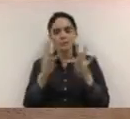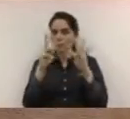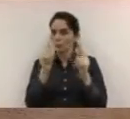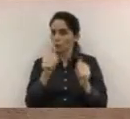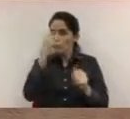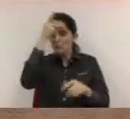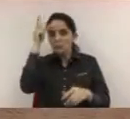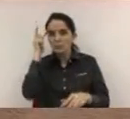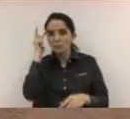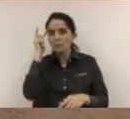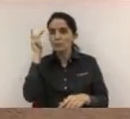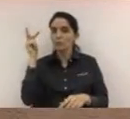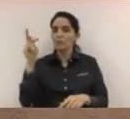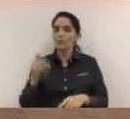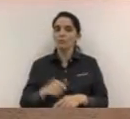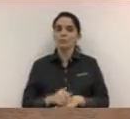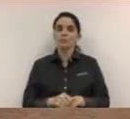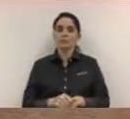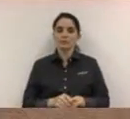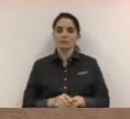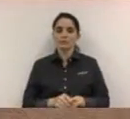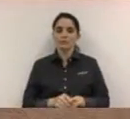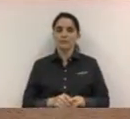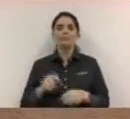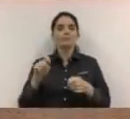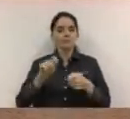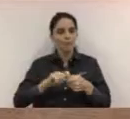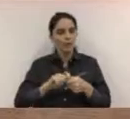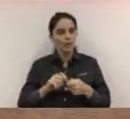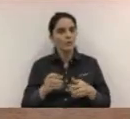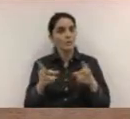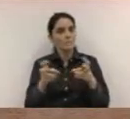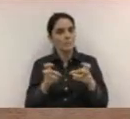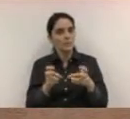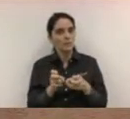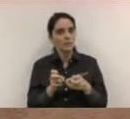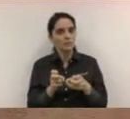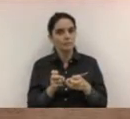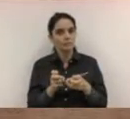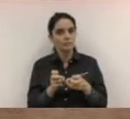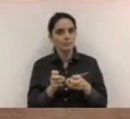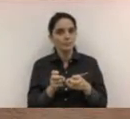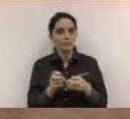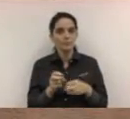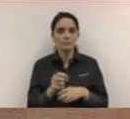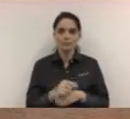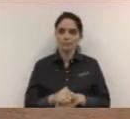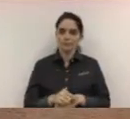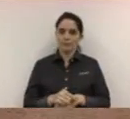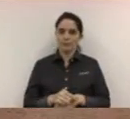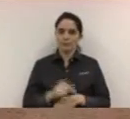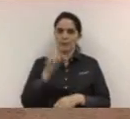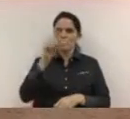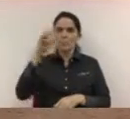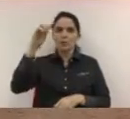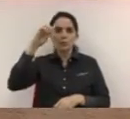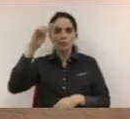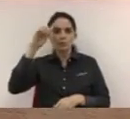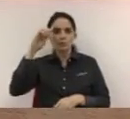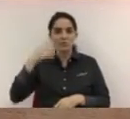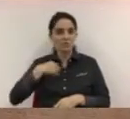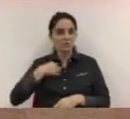órgãos municipais ajam da mesma maneira em relação a isso. Há poucos dias atrás, eu não conhecia ninguém dos coletivos e eles prontamente vieram